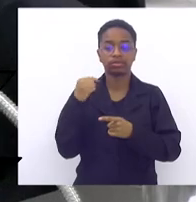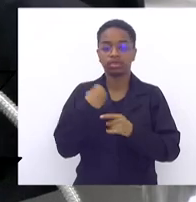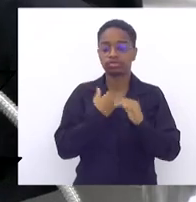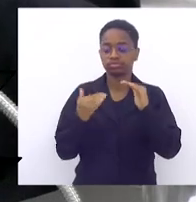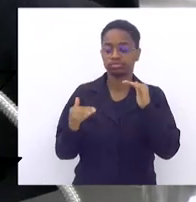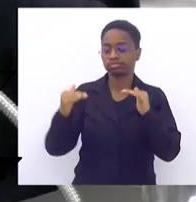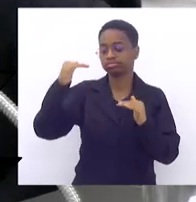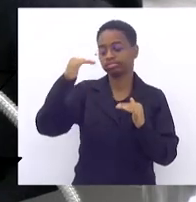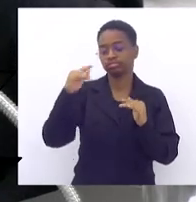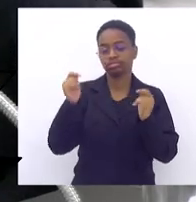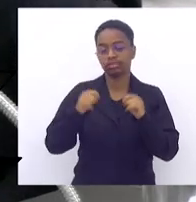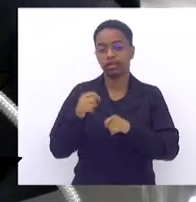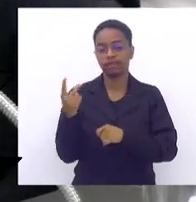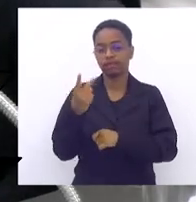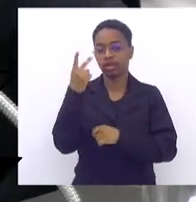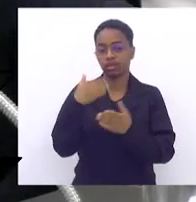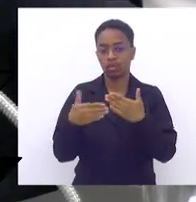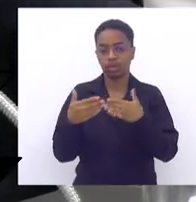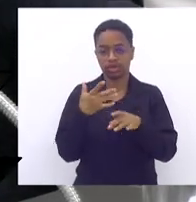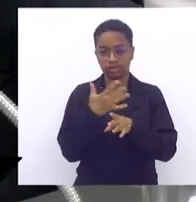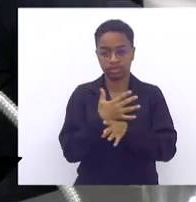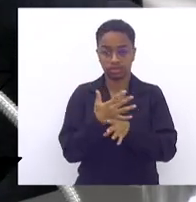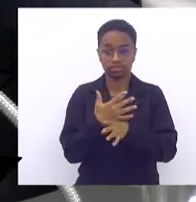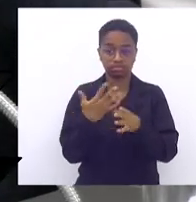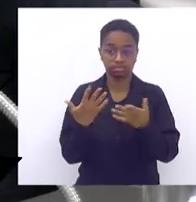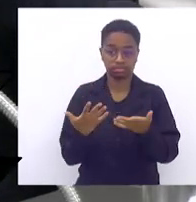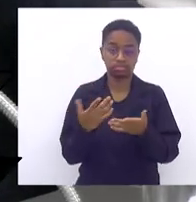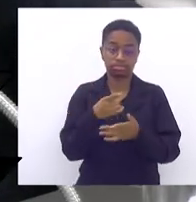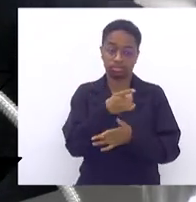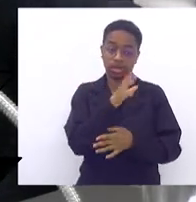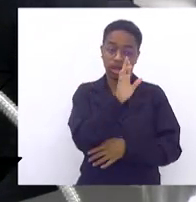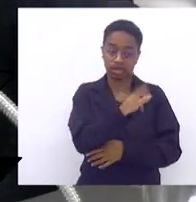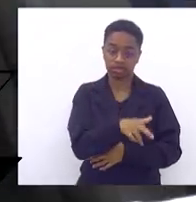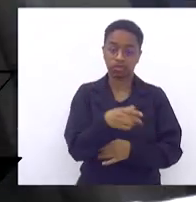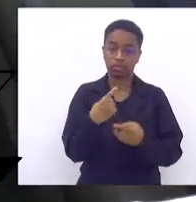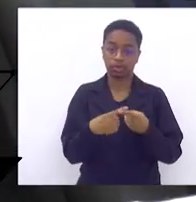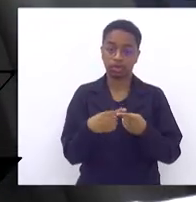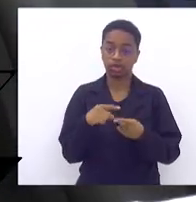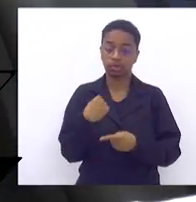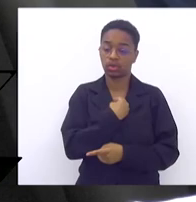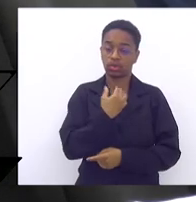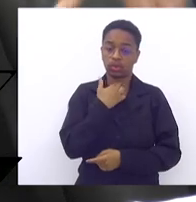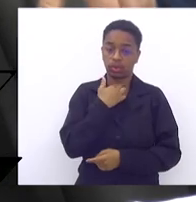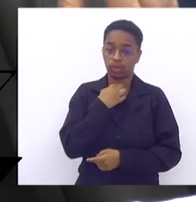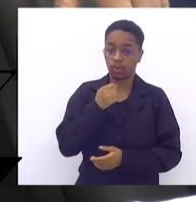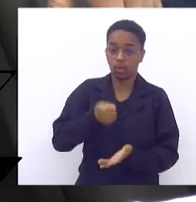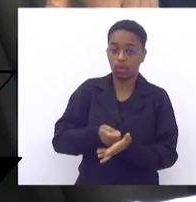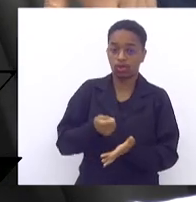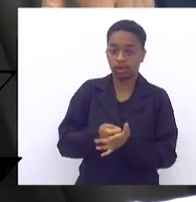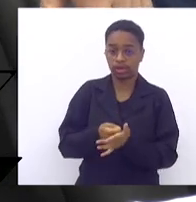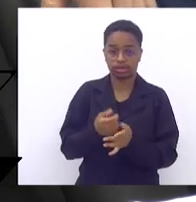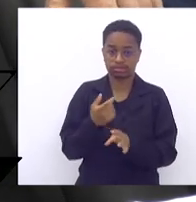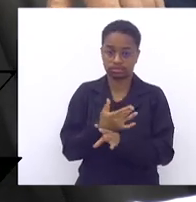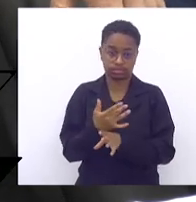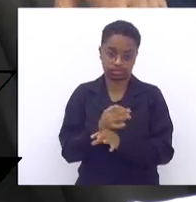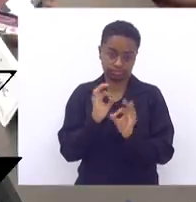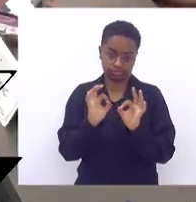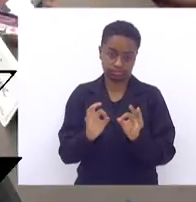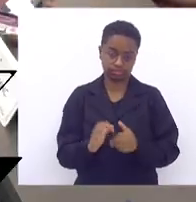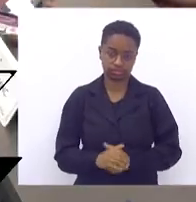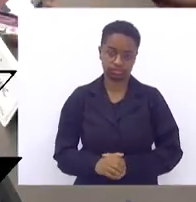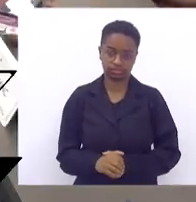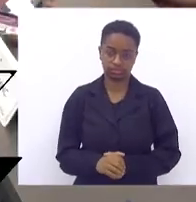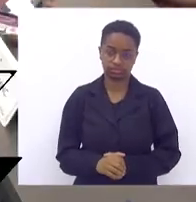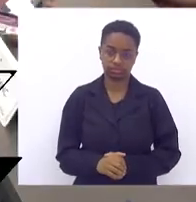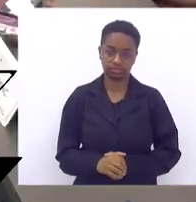e faz valer para qualquer município. Mas assiste razão o deputado Luiz Paulo, porque a gente não pode impor nada no âmbito municipal, de fato. Mas